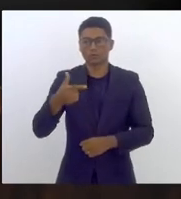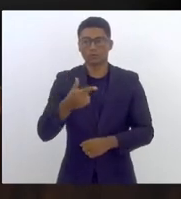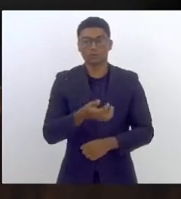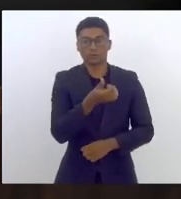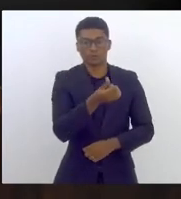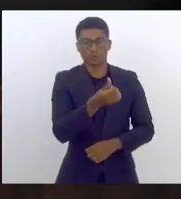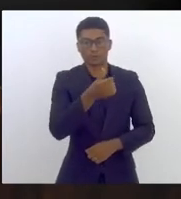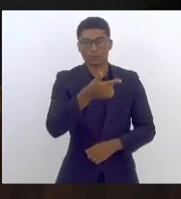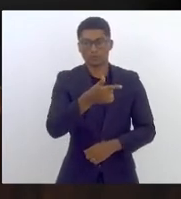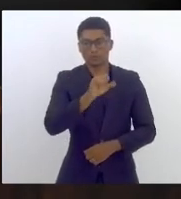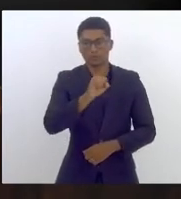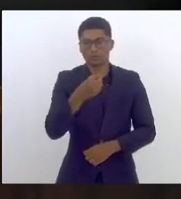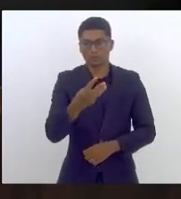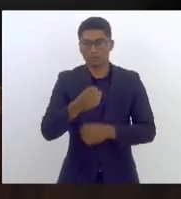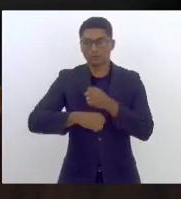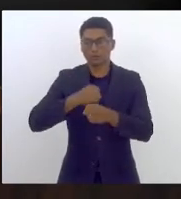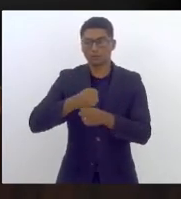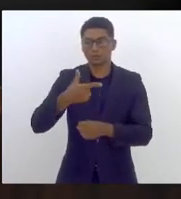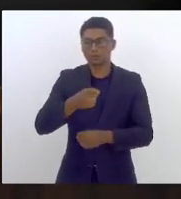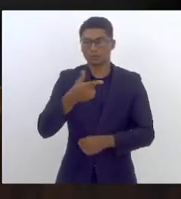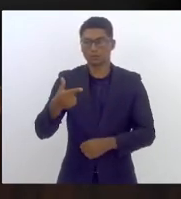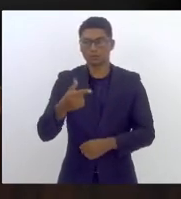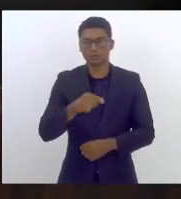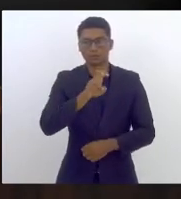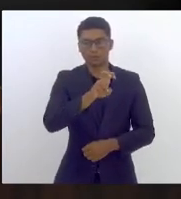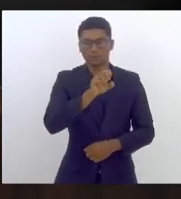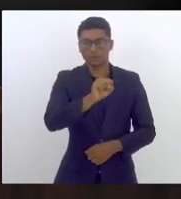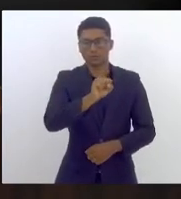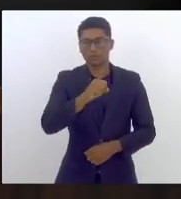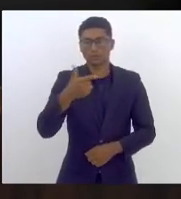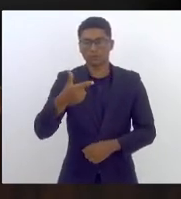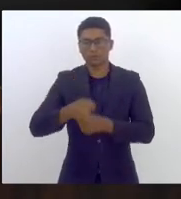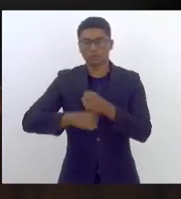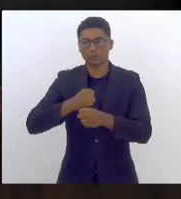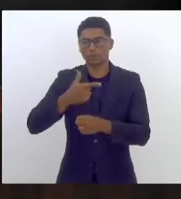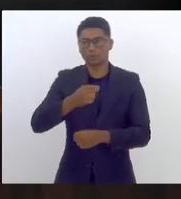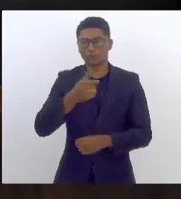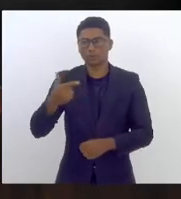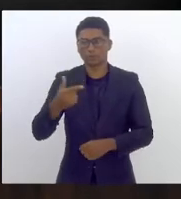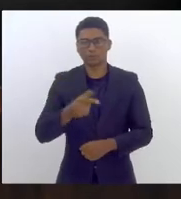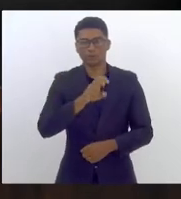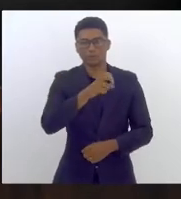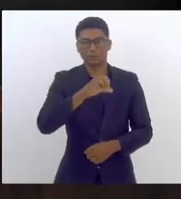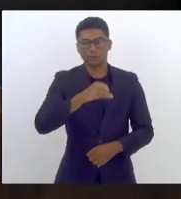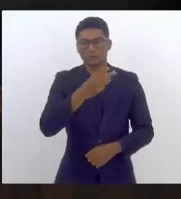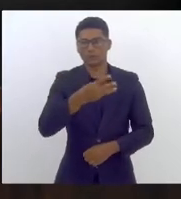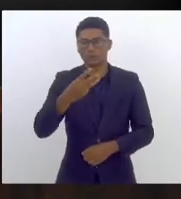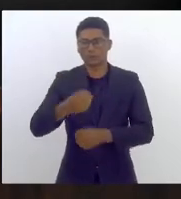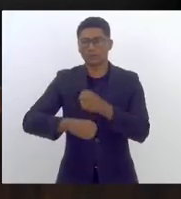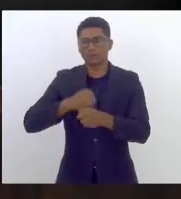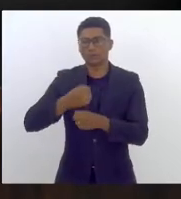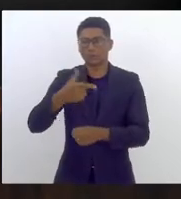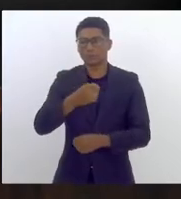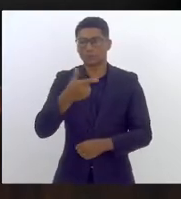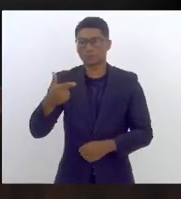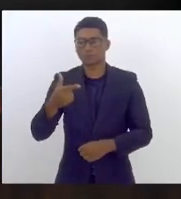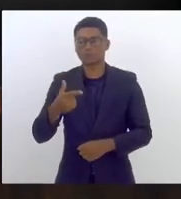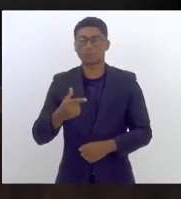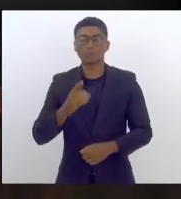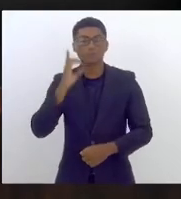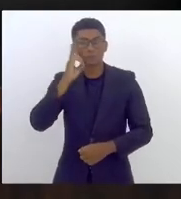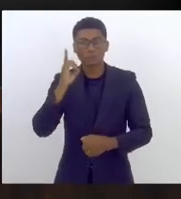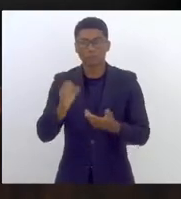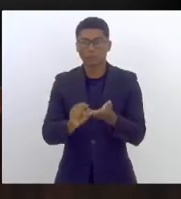83 de 22 5882 de 22 5933 e 22 Deputado Samuel